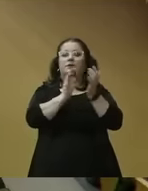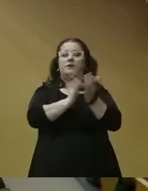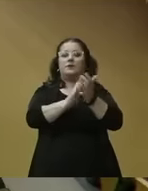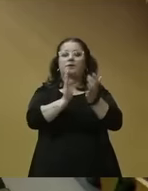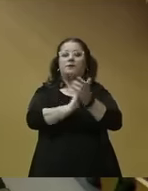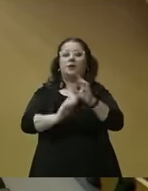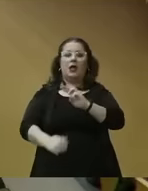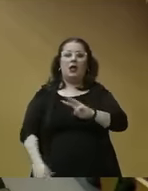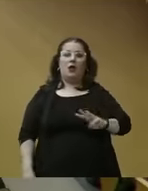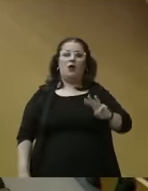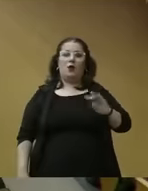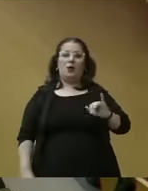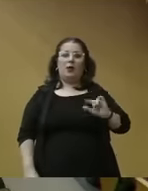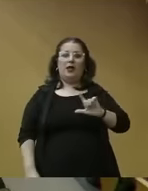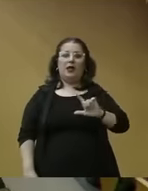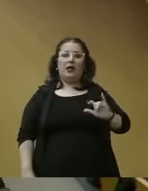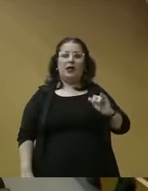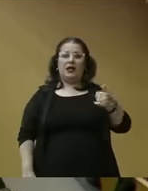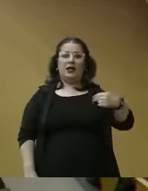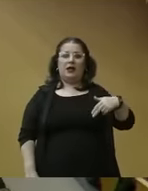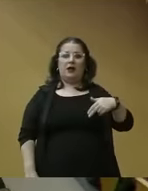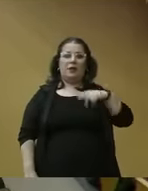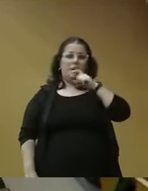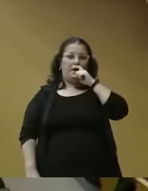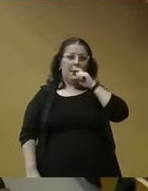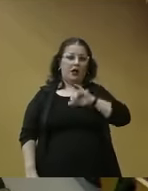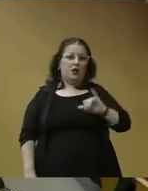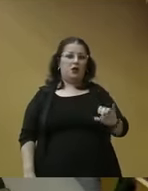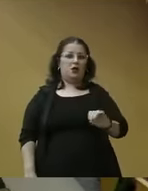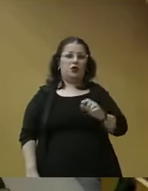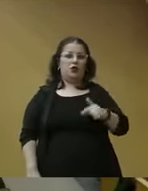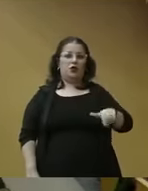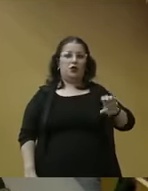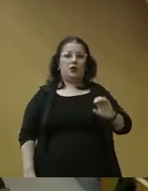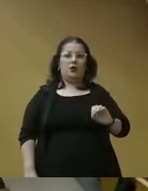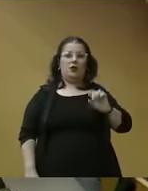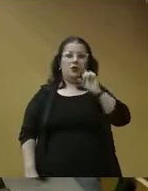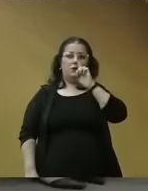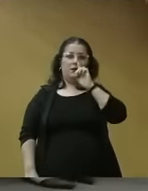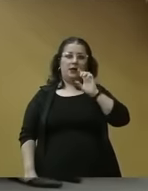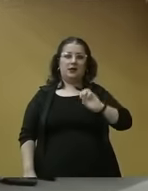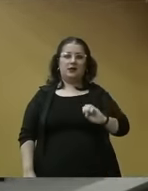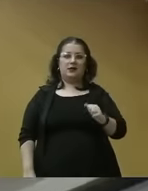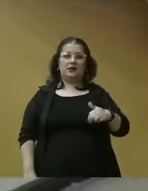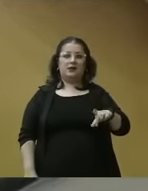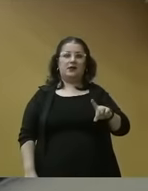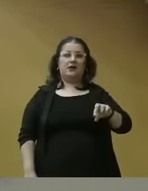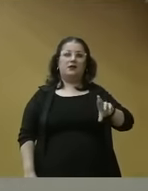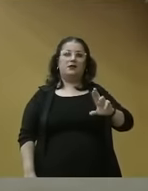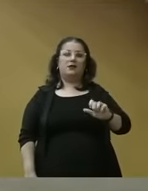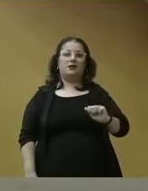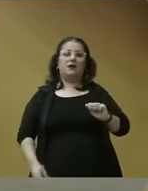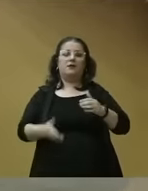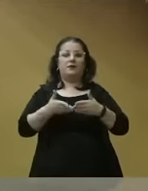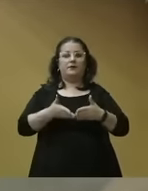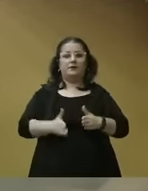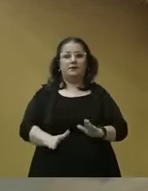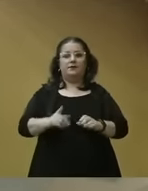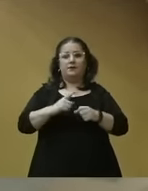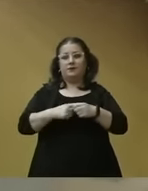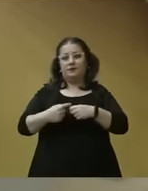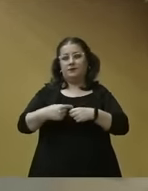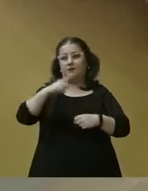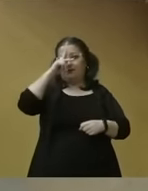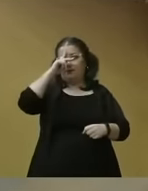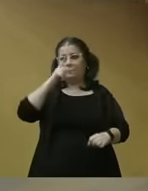William da Silva Hartwig, filho de João Alberto Hartwig e Sandra Bilhalva da Silva, natural de